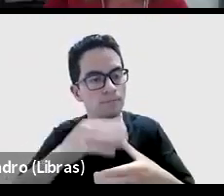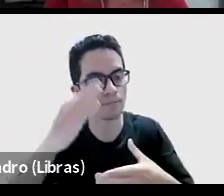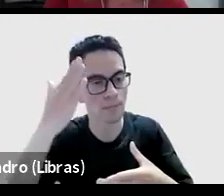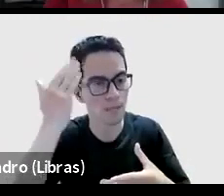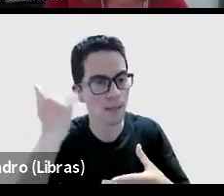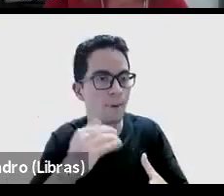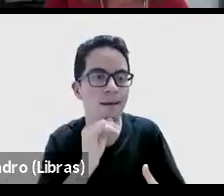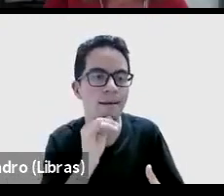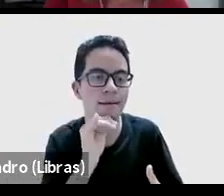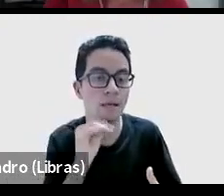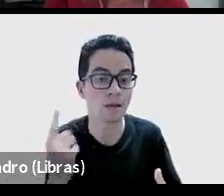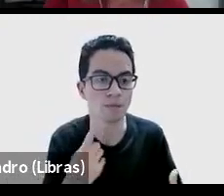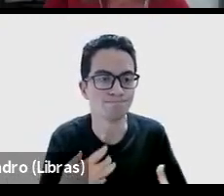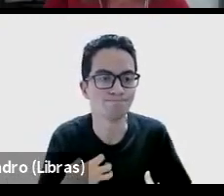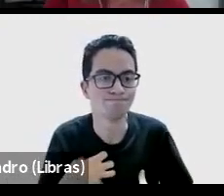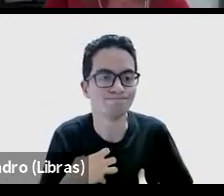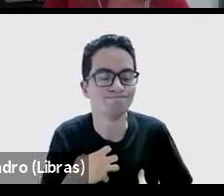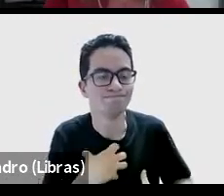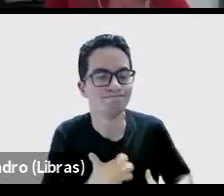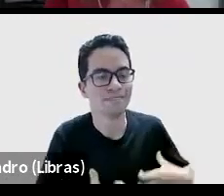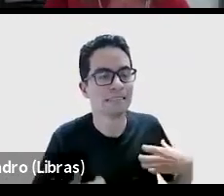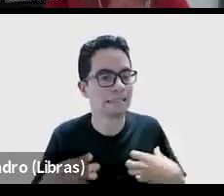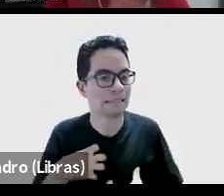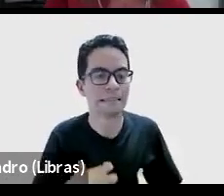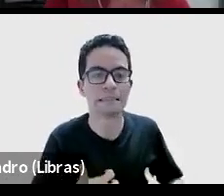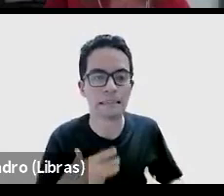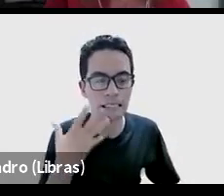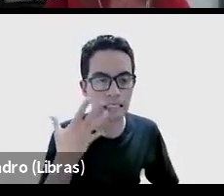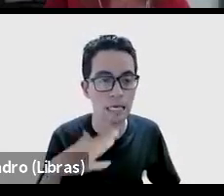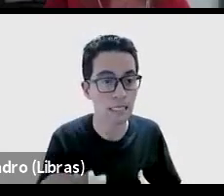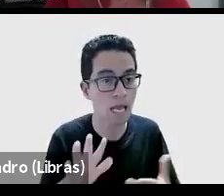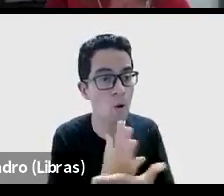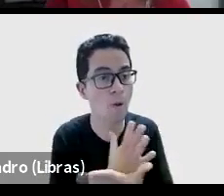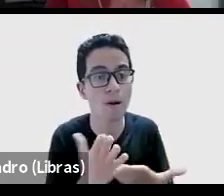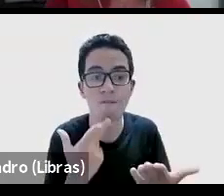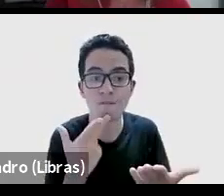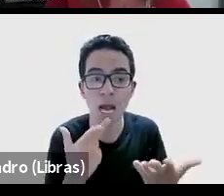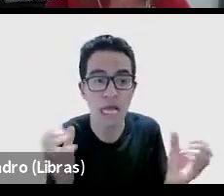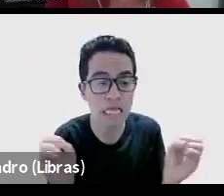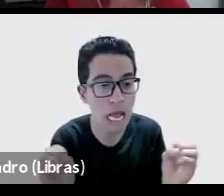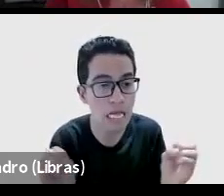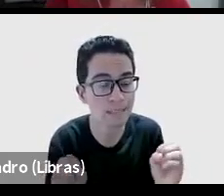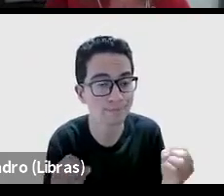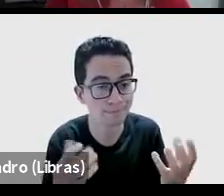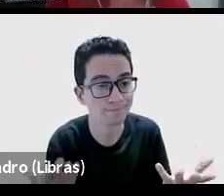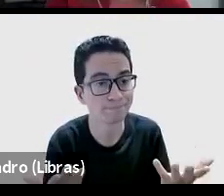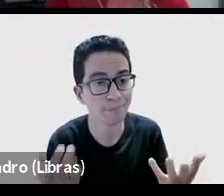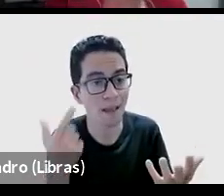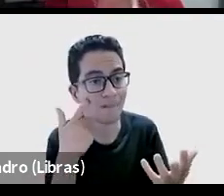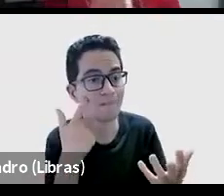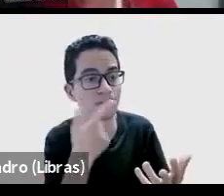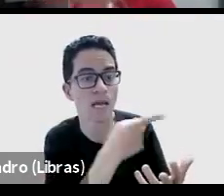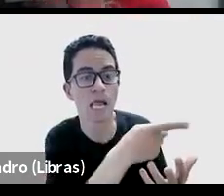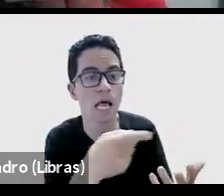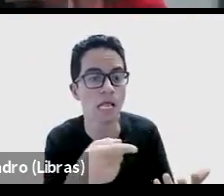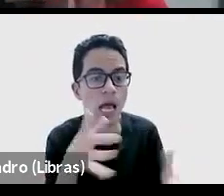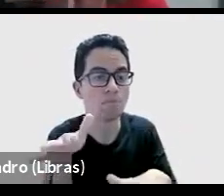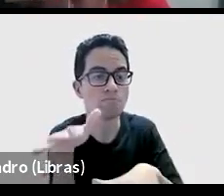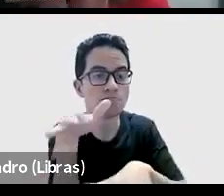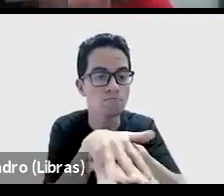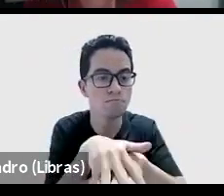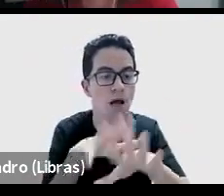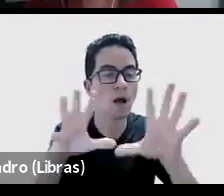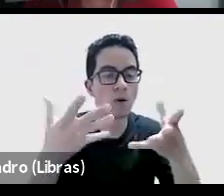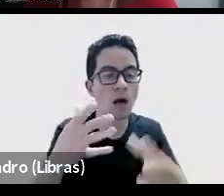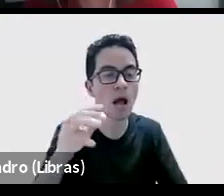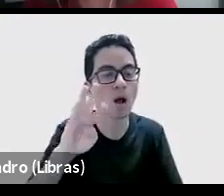nós ficamos muito angustiados, porque algumas crianças não falam, né? Então, são vistos até como caso de inclusão, autismo,